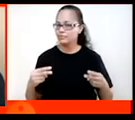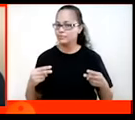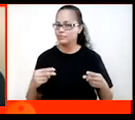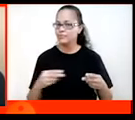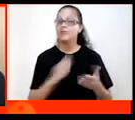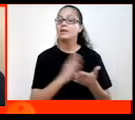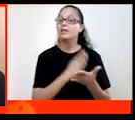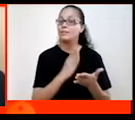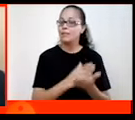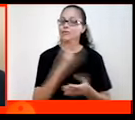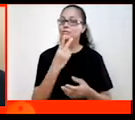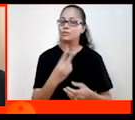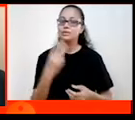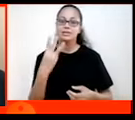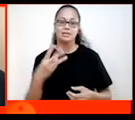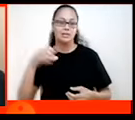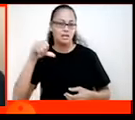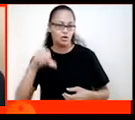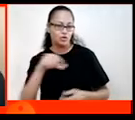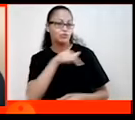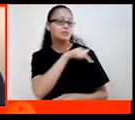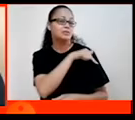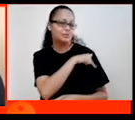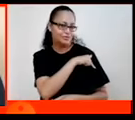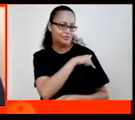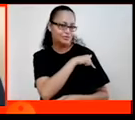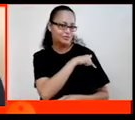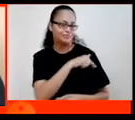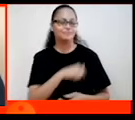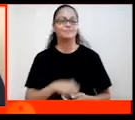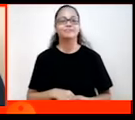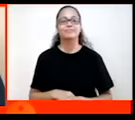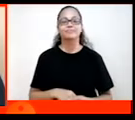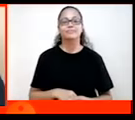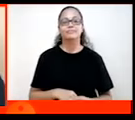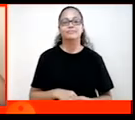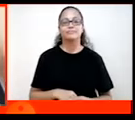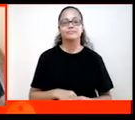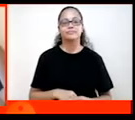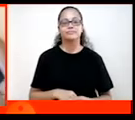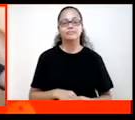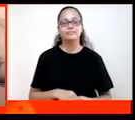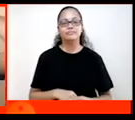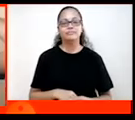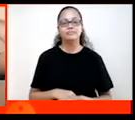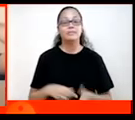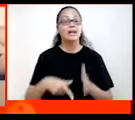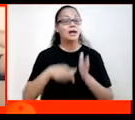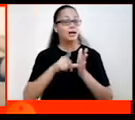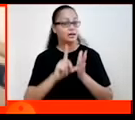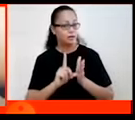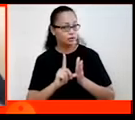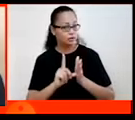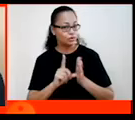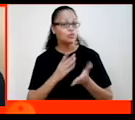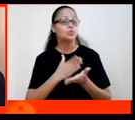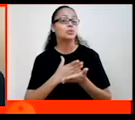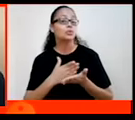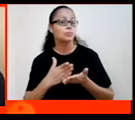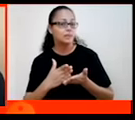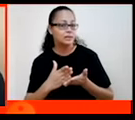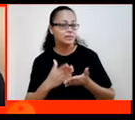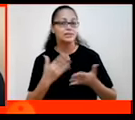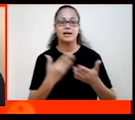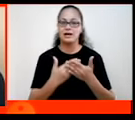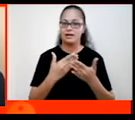da página 239, para quem é do sétimo ano do ensino fundamental, certo? Pessoal, antes de iniciar a